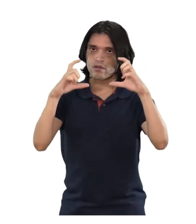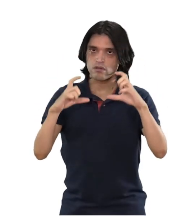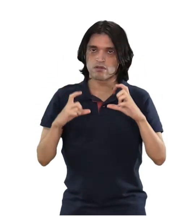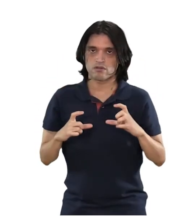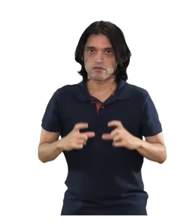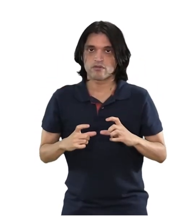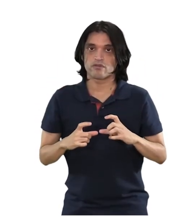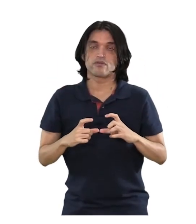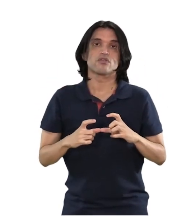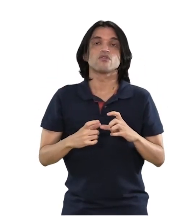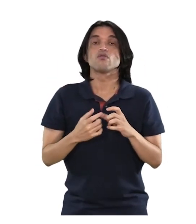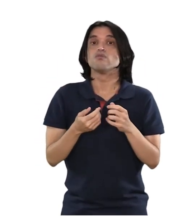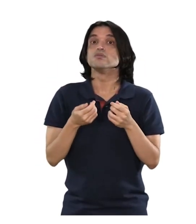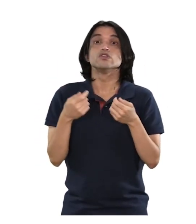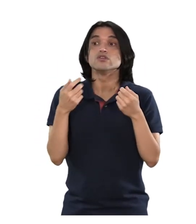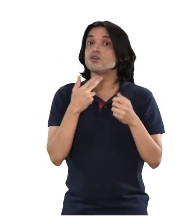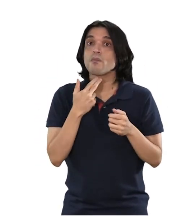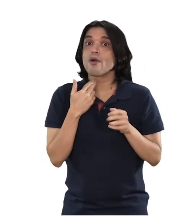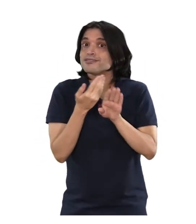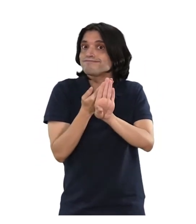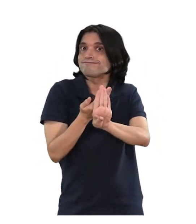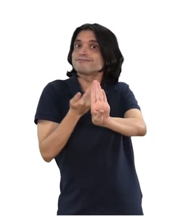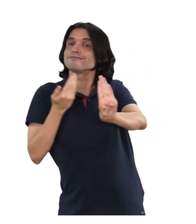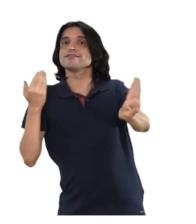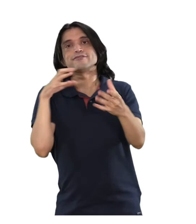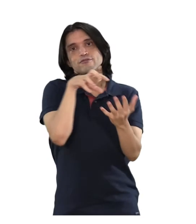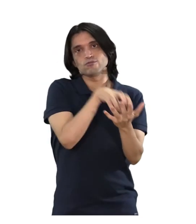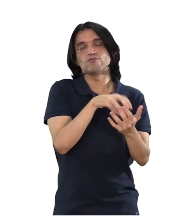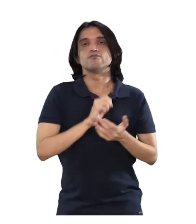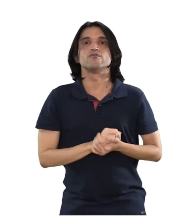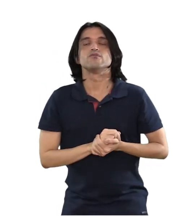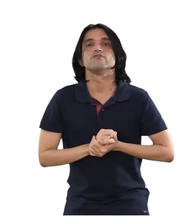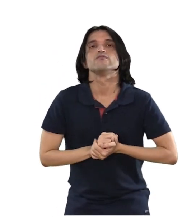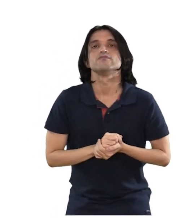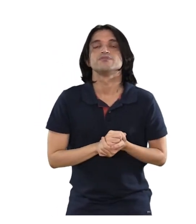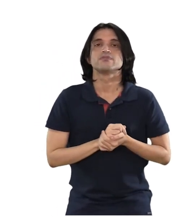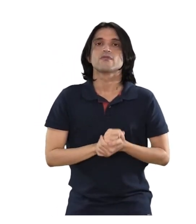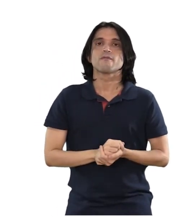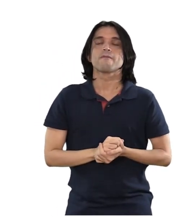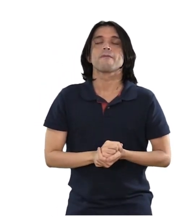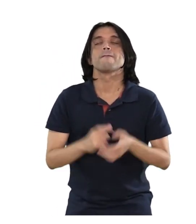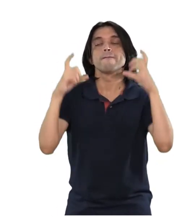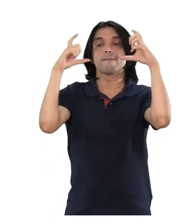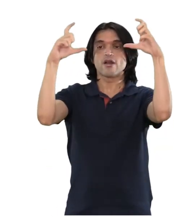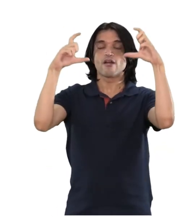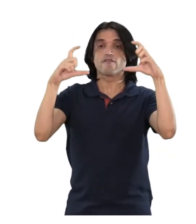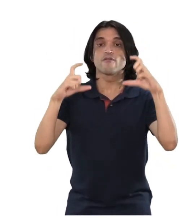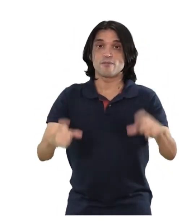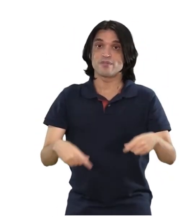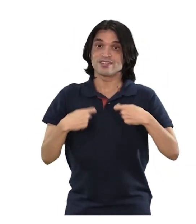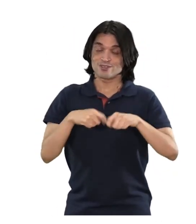deve apresentar 4 qualidades fundamentais: ser completo, ter unidade,